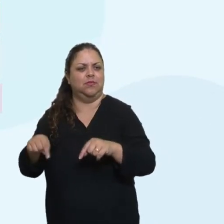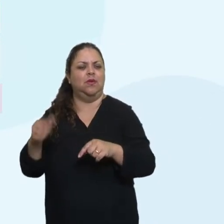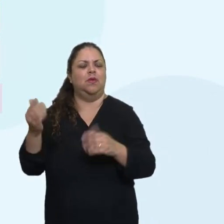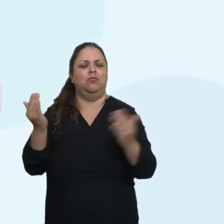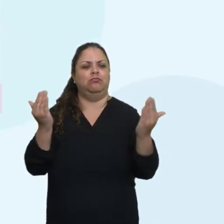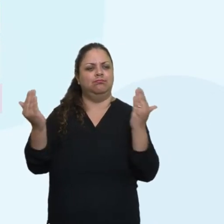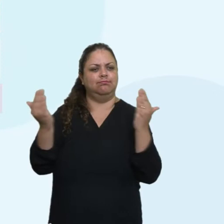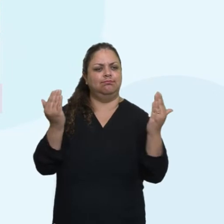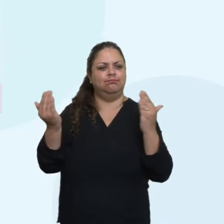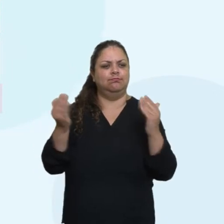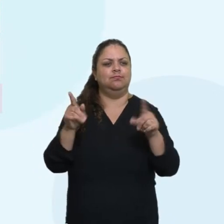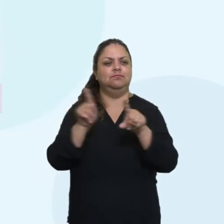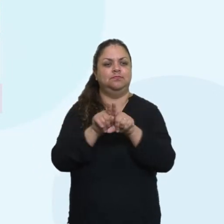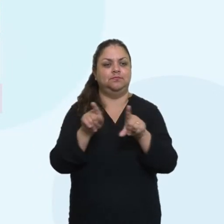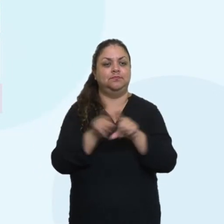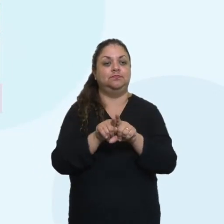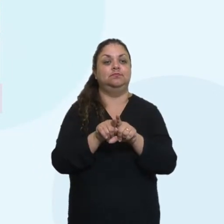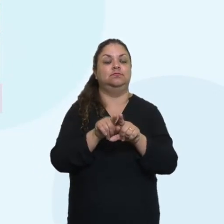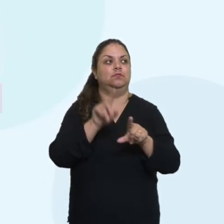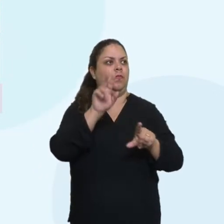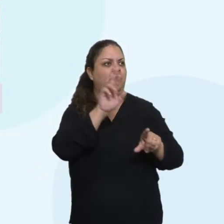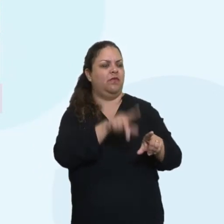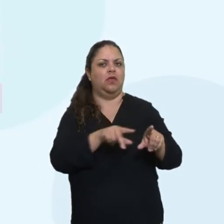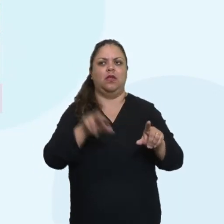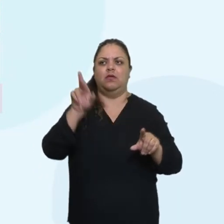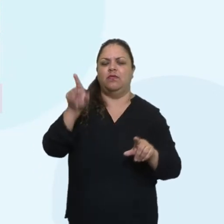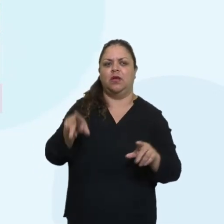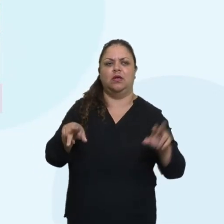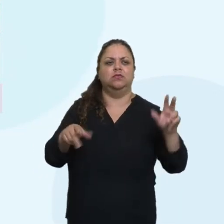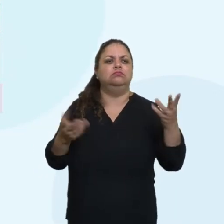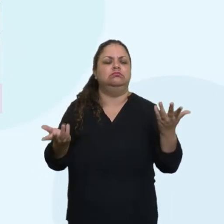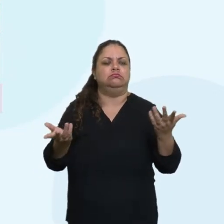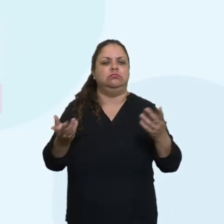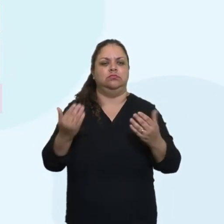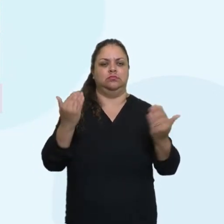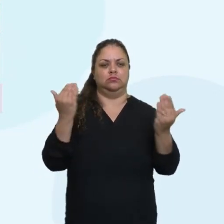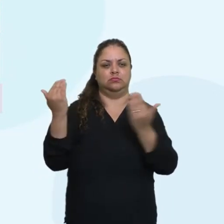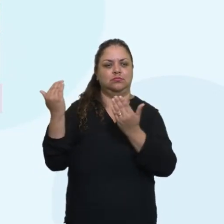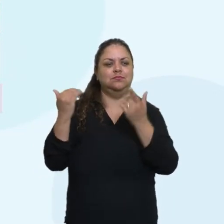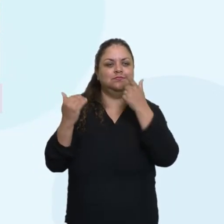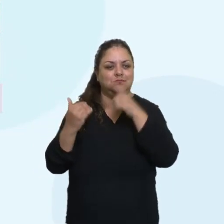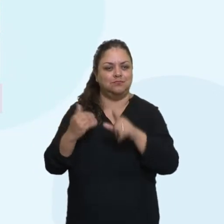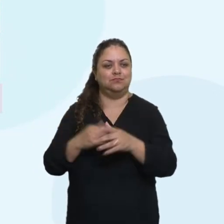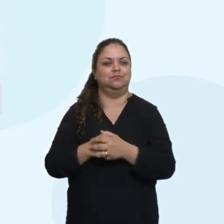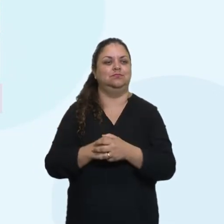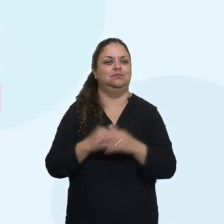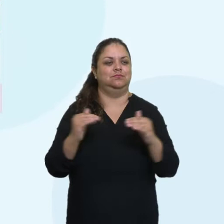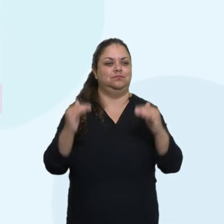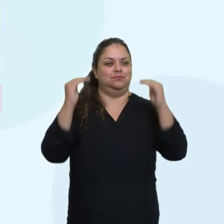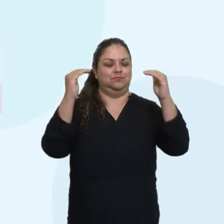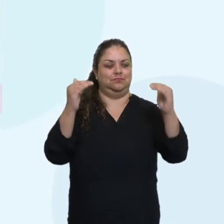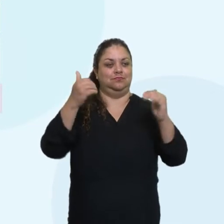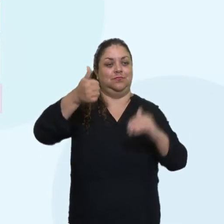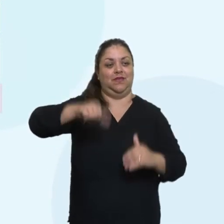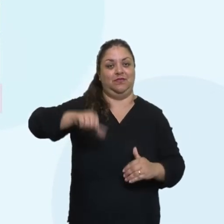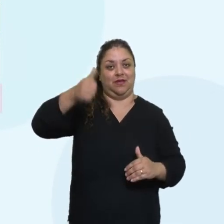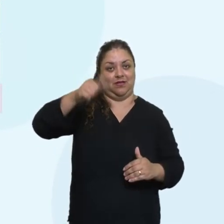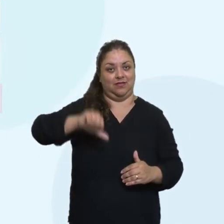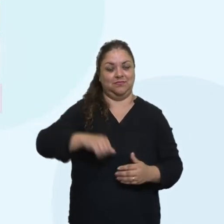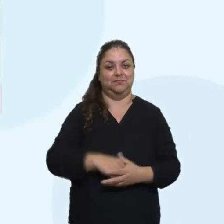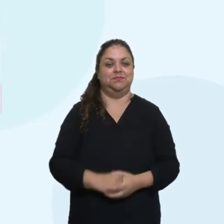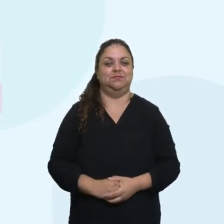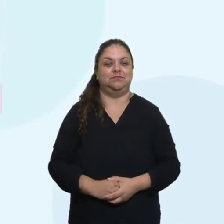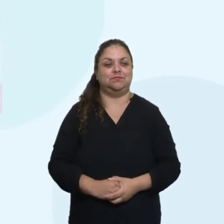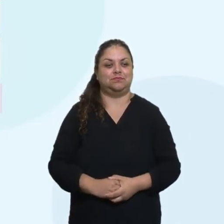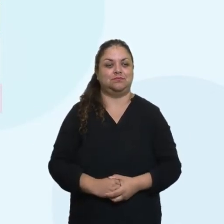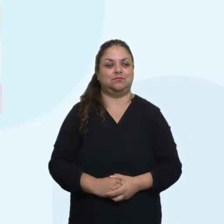finalidade e através da diferenciação organização e atribuição à Depois ainda avaliar por